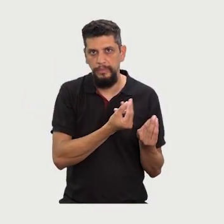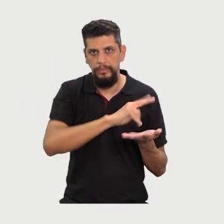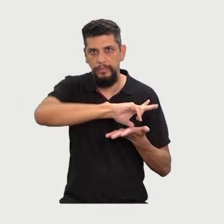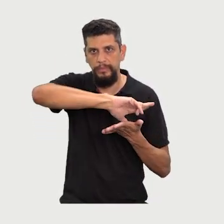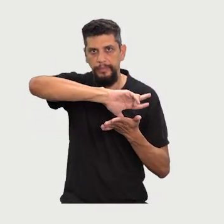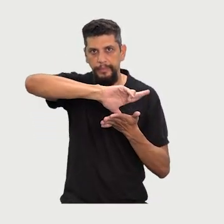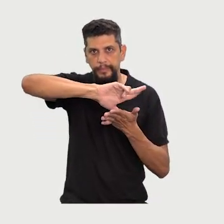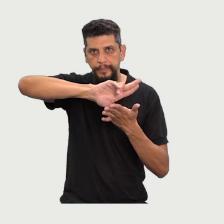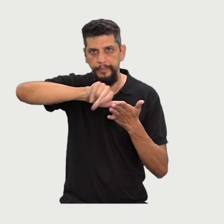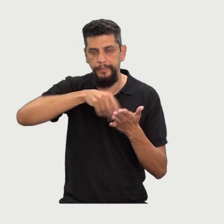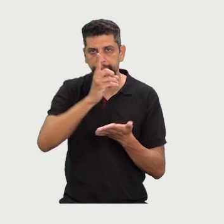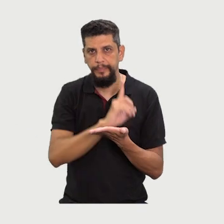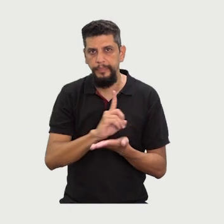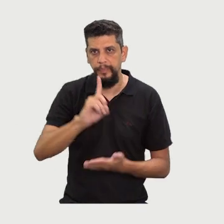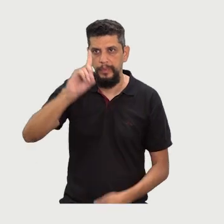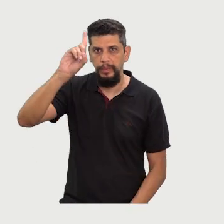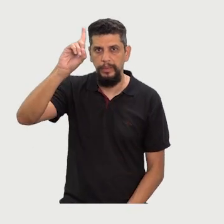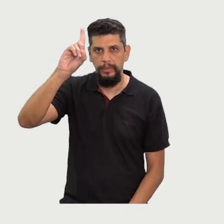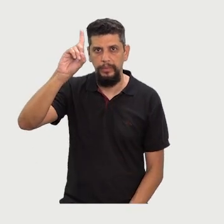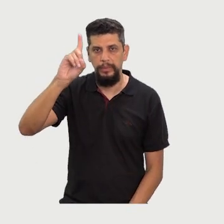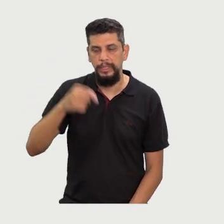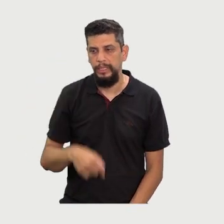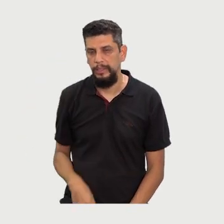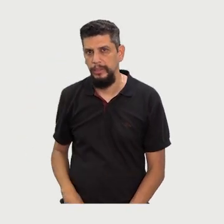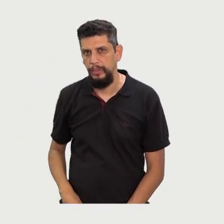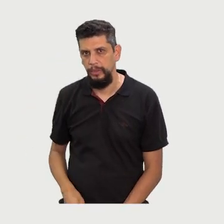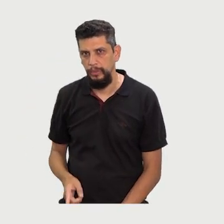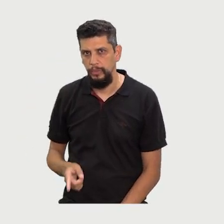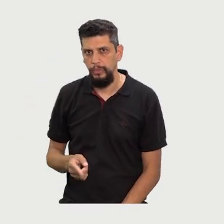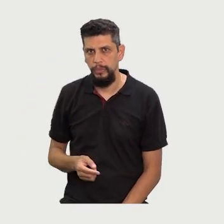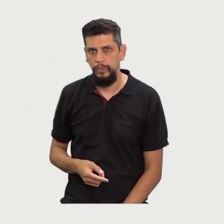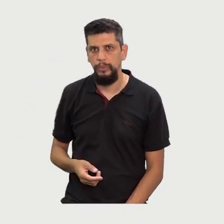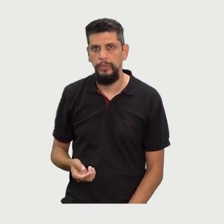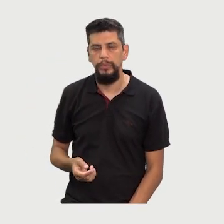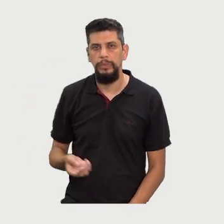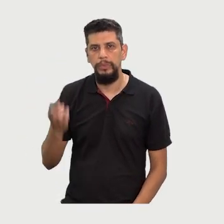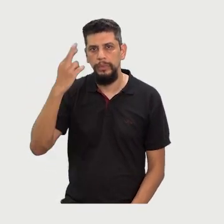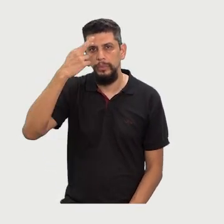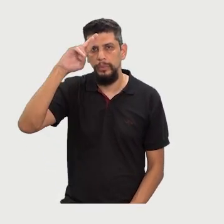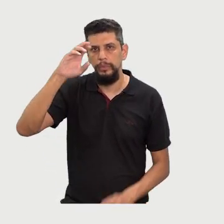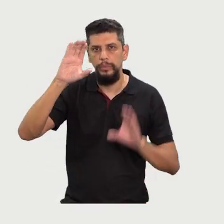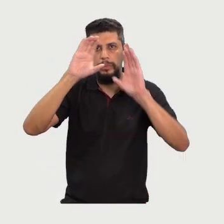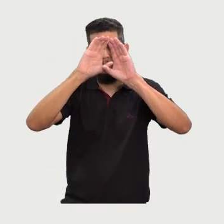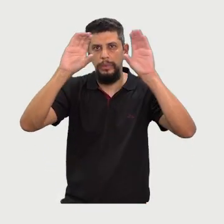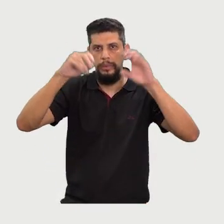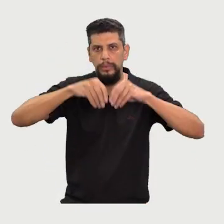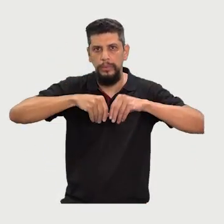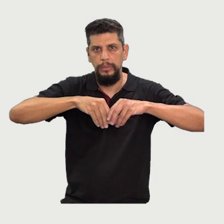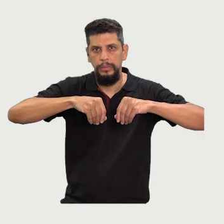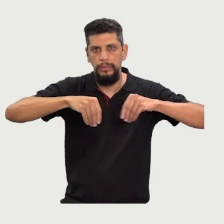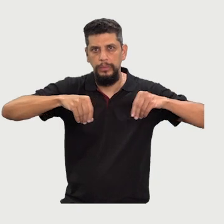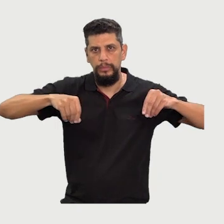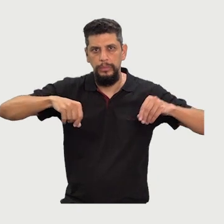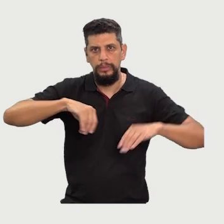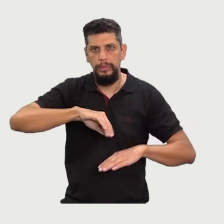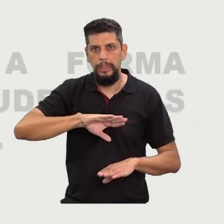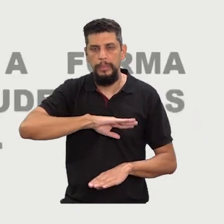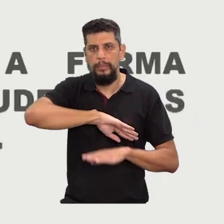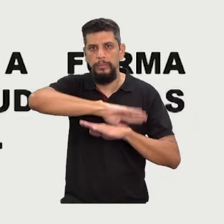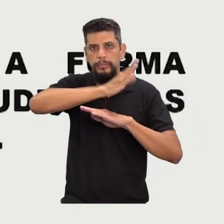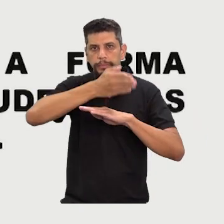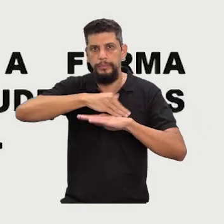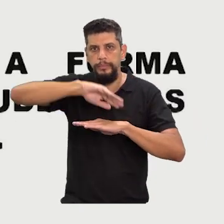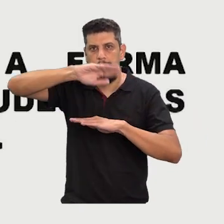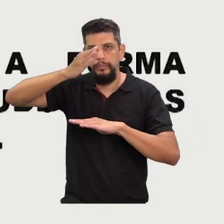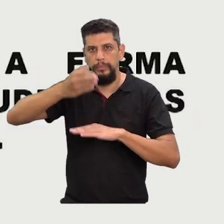em muitos deuses, certo? E eles consideravam os seus deuses, senhores do céu, da terra, e eles habitavam um lugar chamado Monte